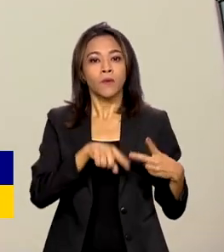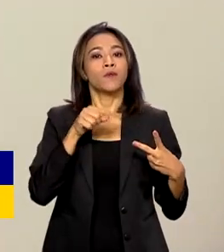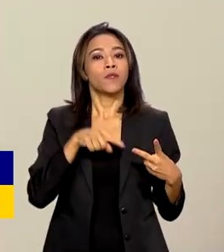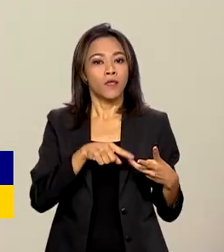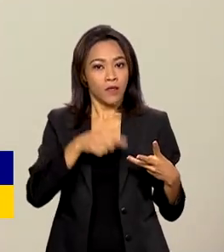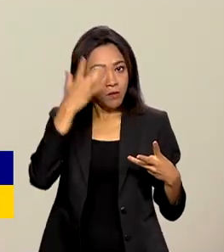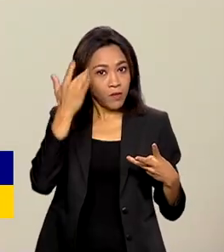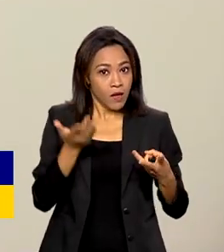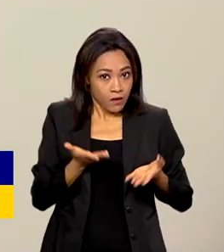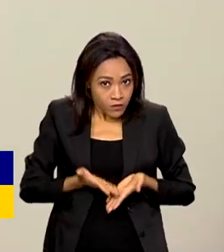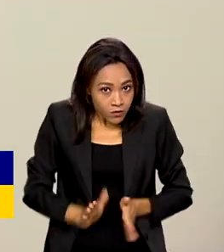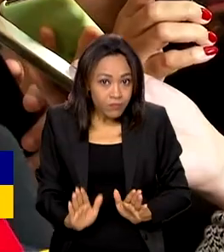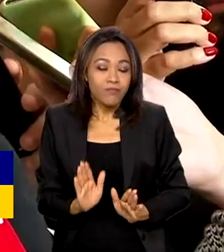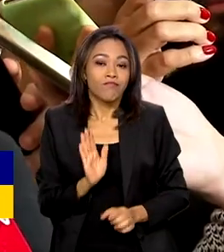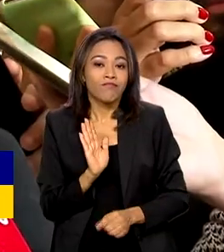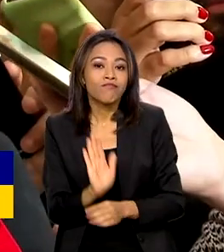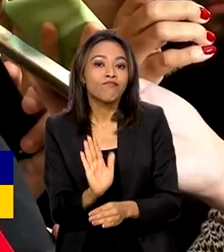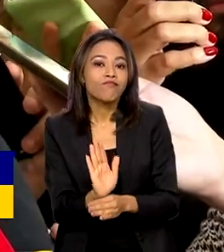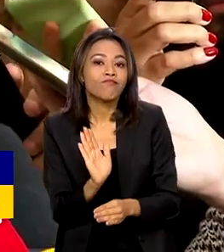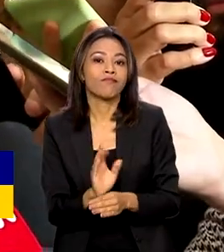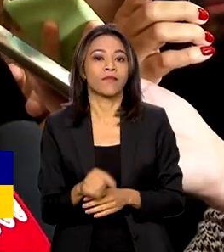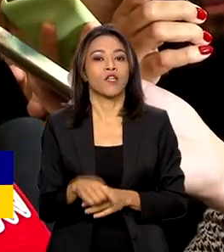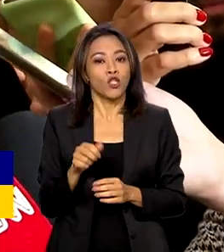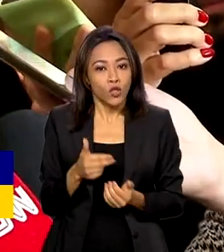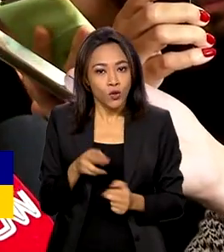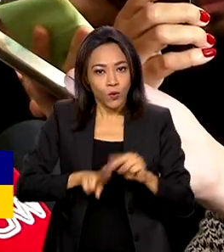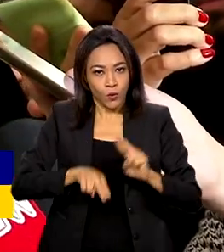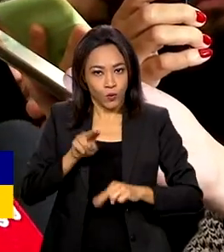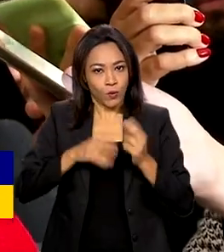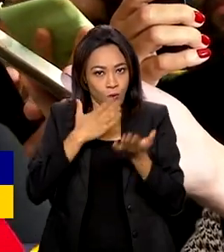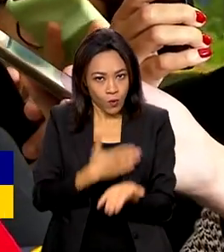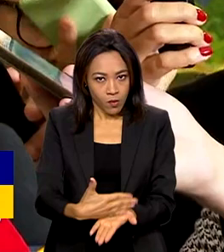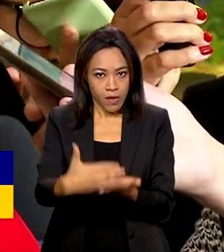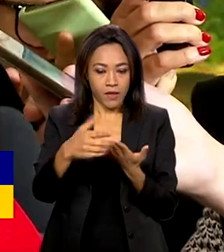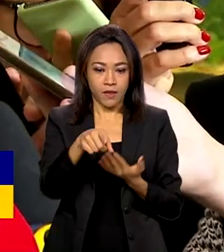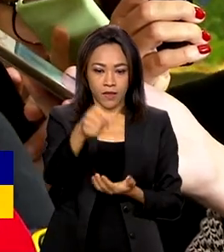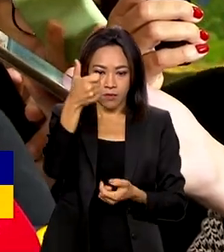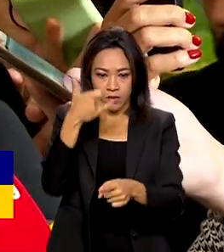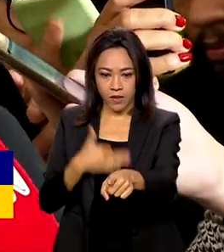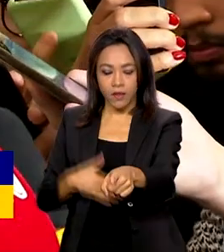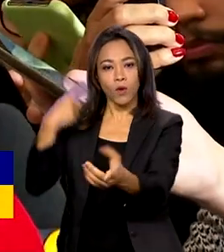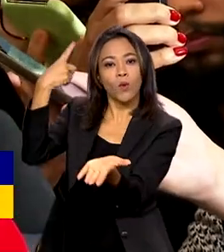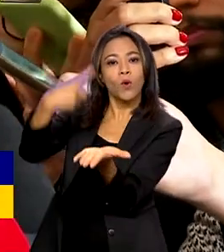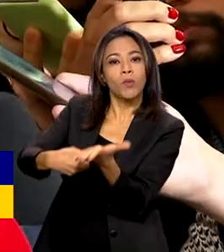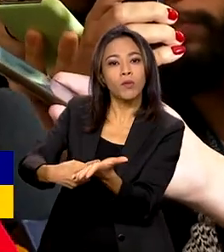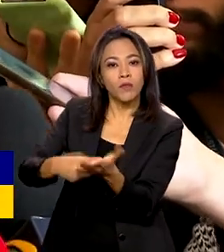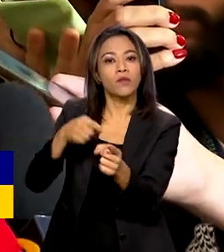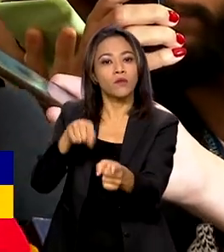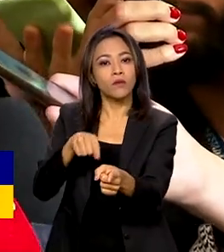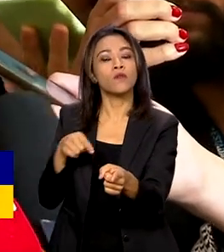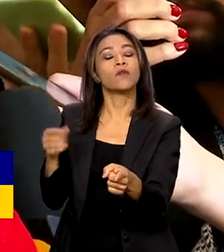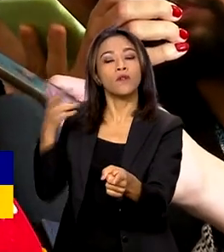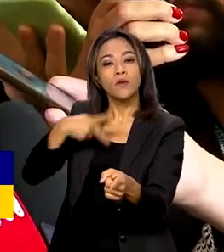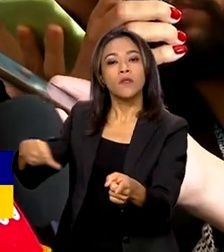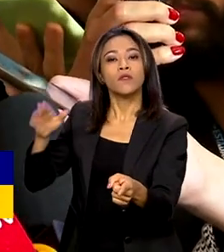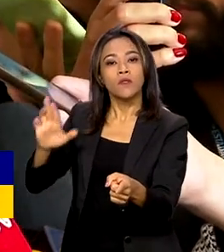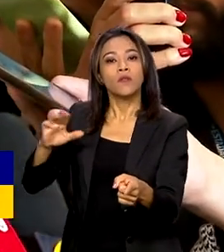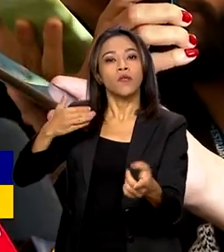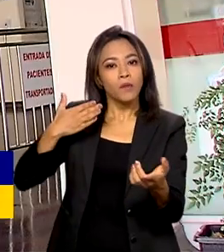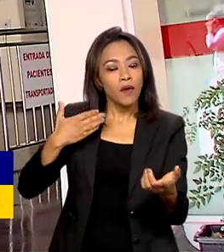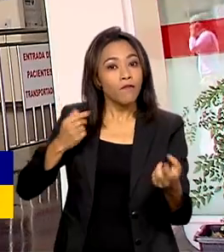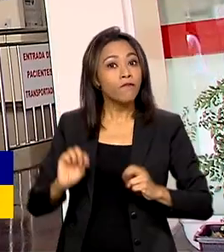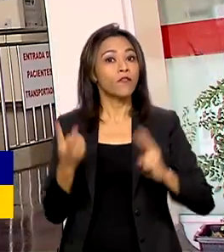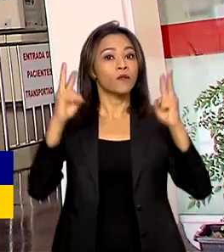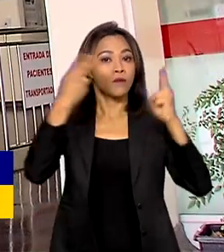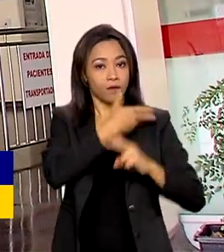pagamentos começam a ser feitos em junho. Então, a conquista importante da enfermagem, um compromisso do presidente Lula e mais uma vitória do governo no Congresso